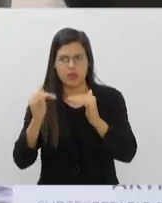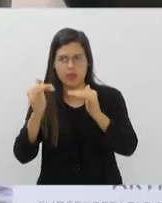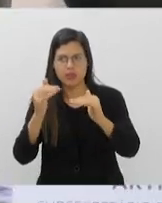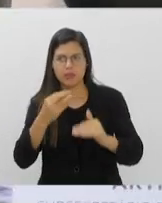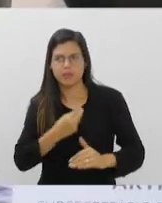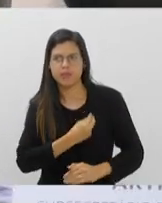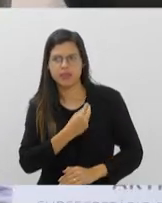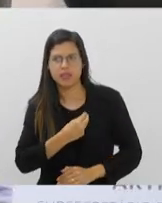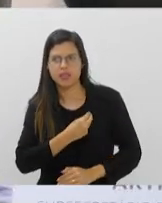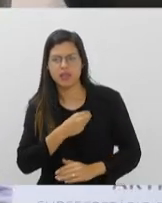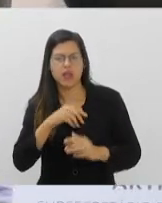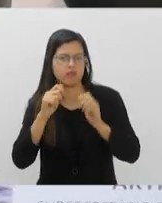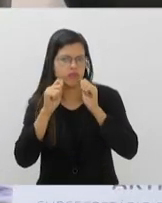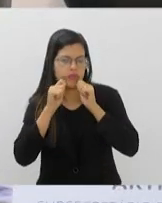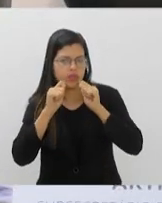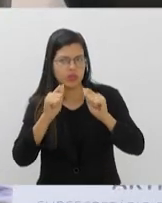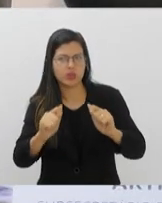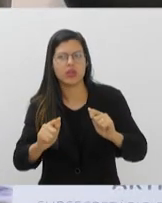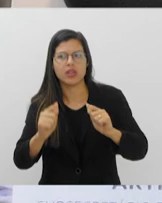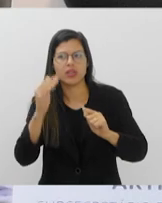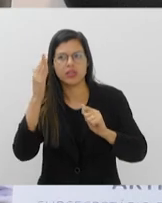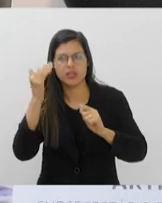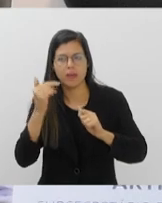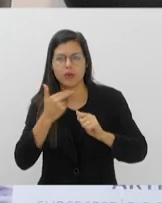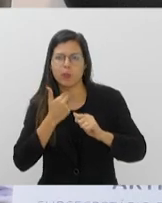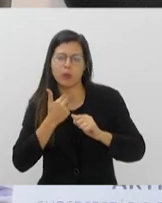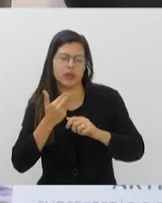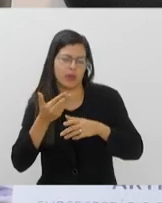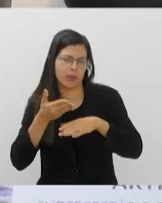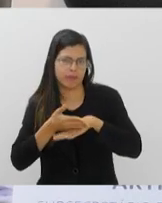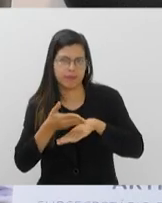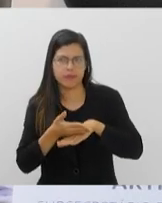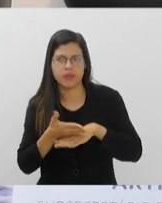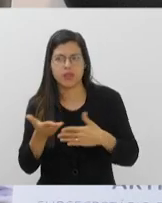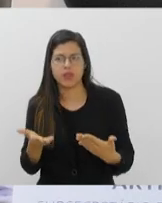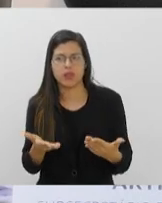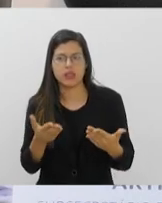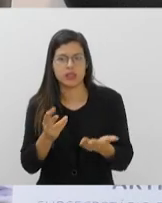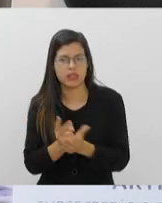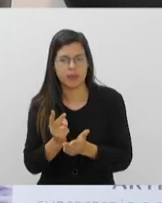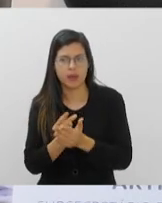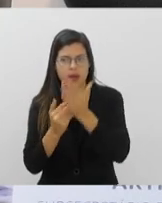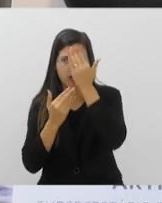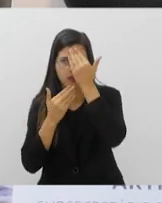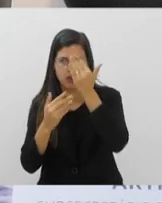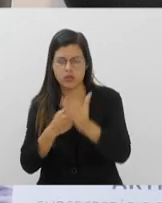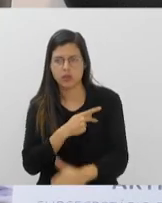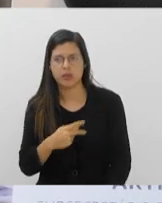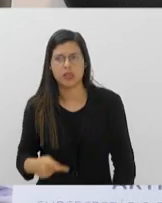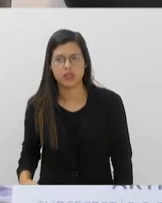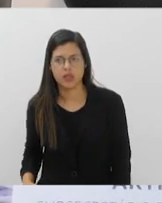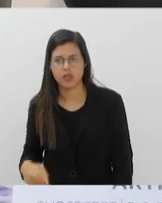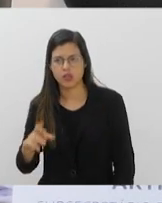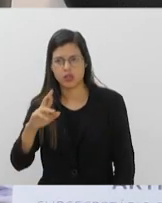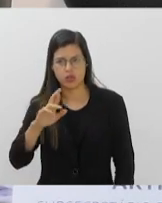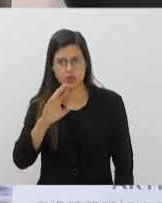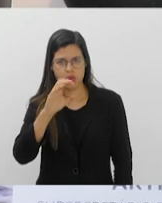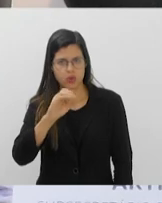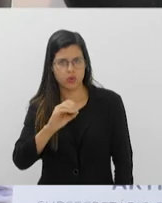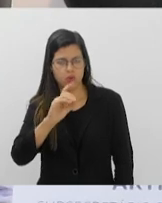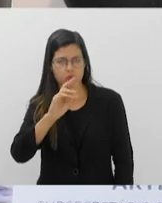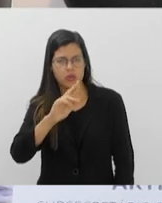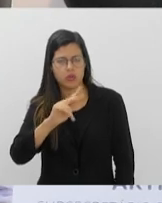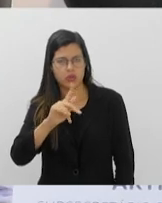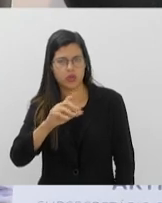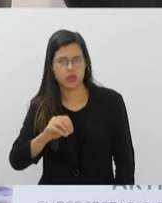presente através das suas assessorias que a gente sabe que não puderam estar sempre Agradeço o meu Presidente Rodrigo bacel que as